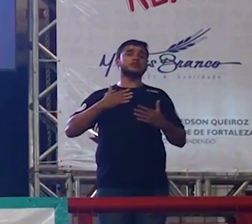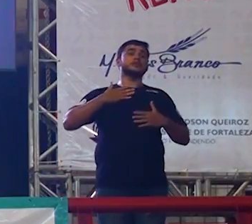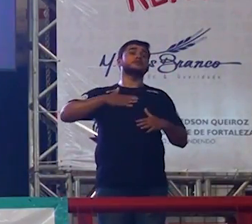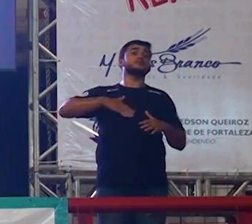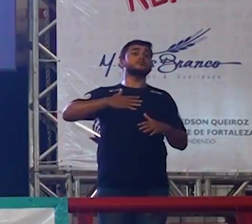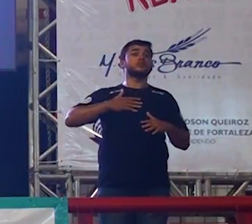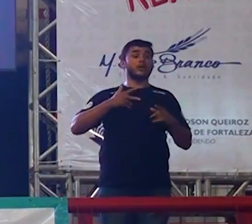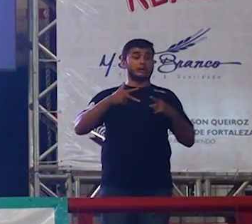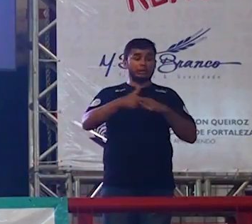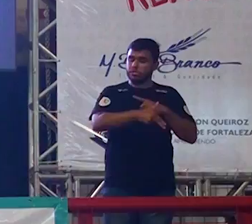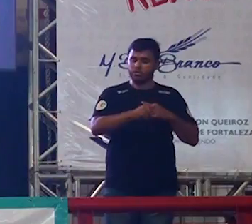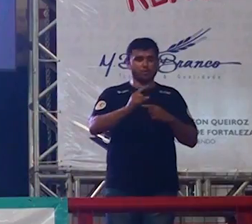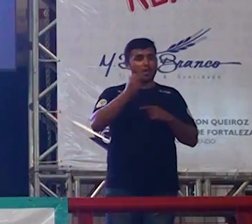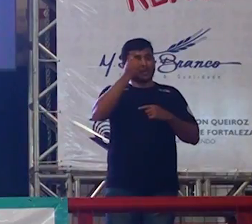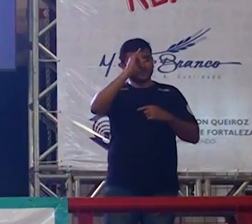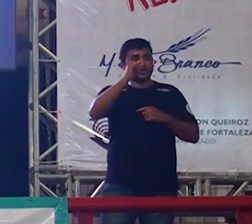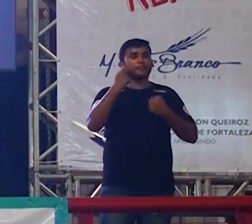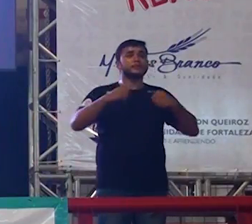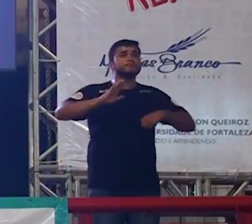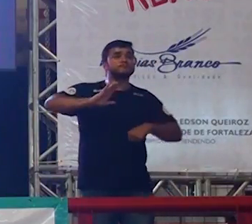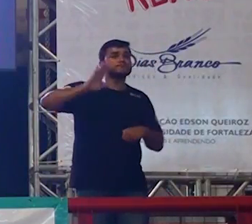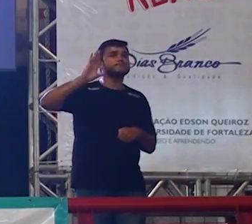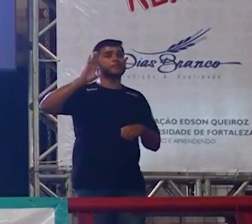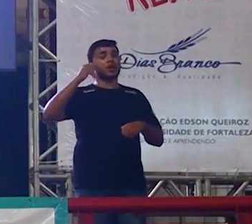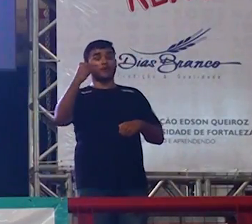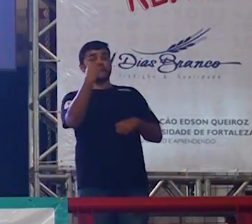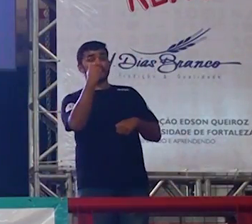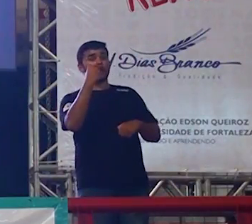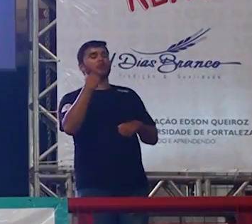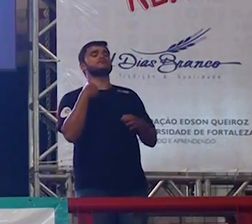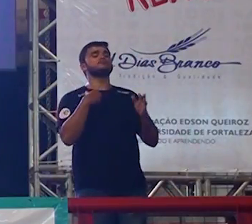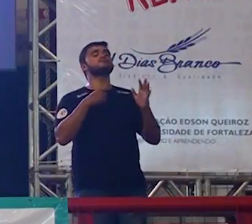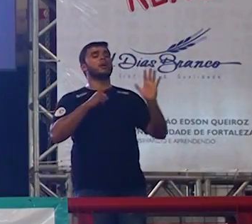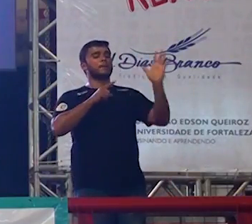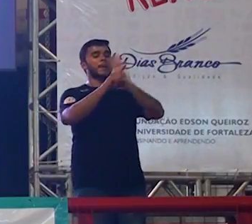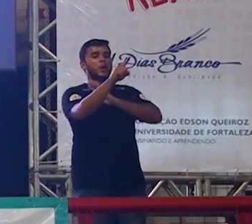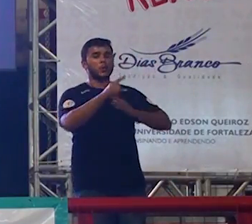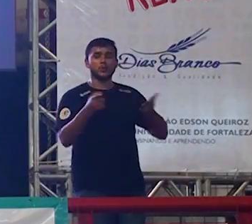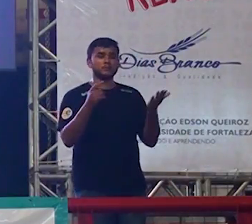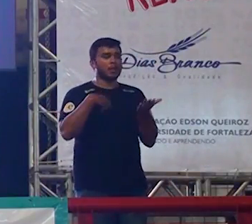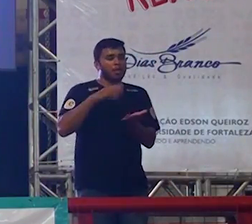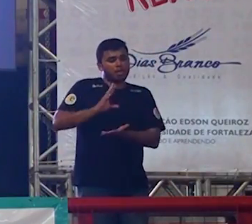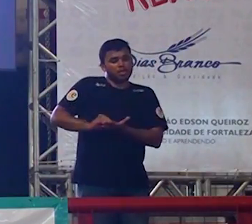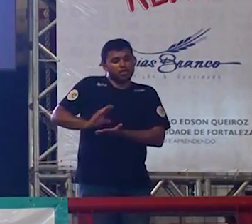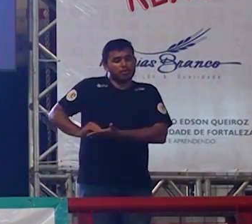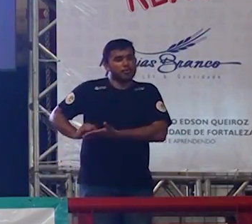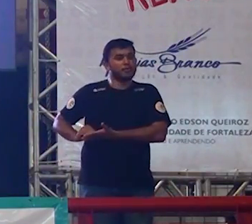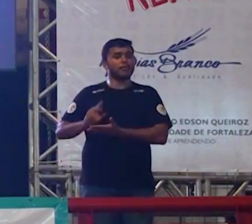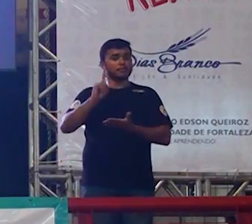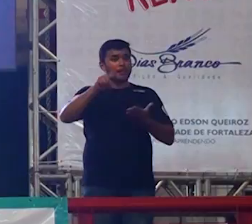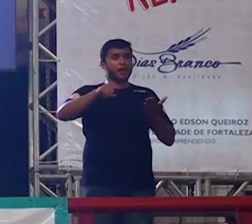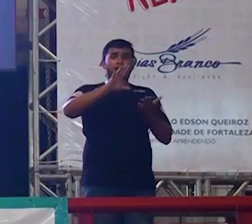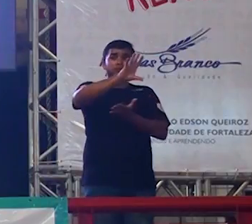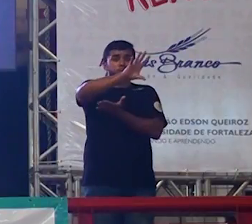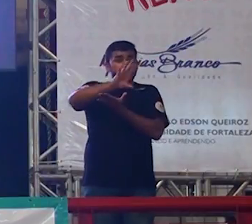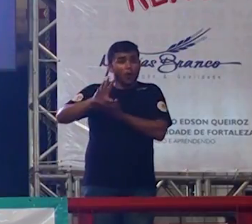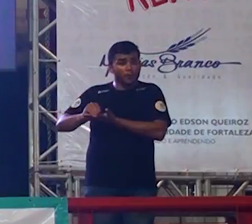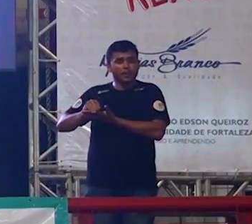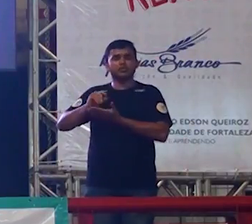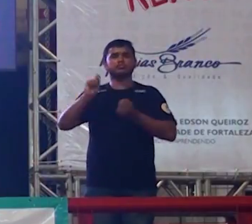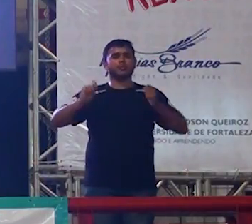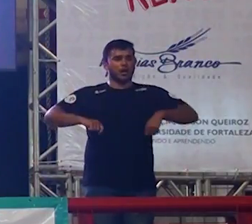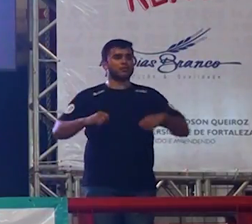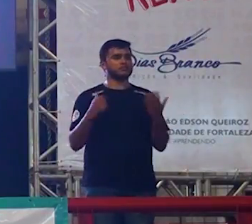certo, otimize as suas anotações, vá acompanhando na apostila. Quando o professor pedir para anotar alguma coisa,